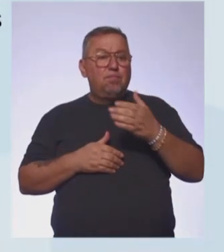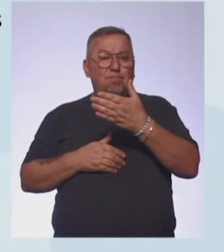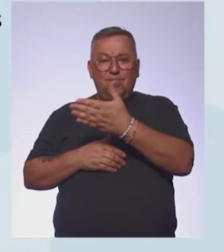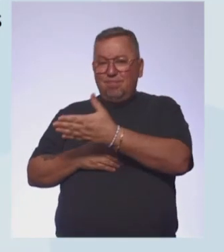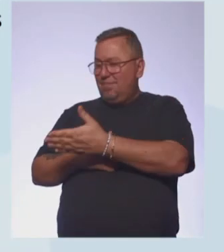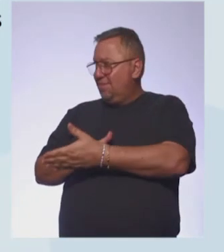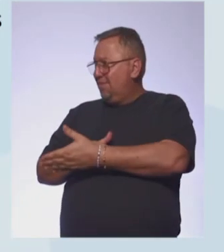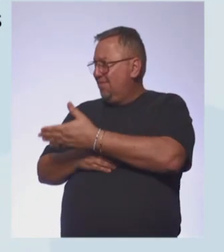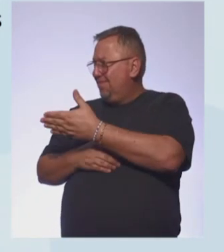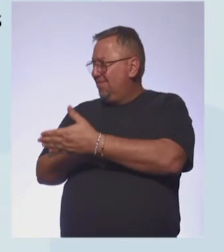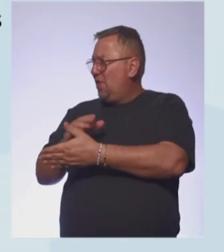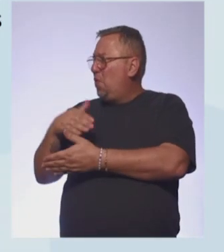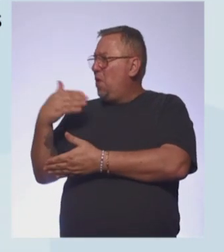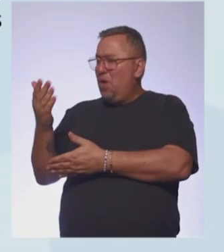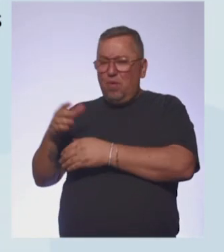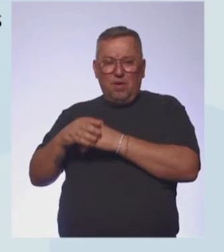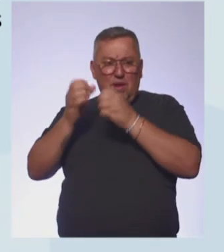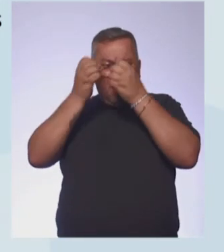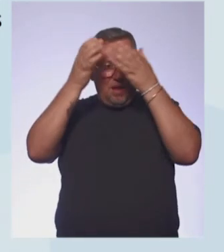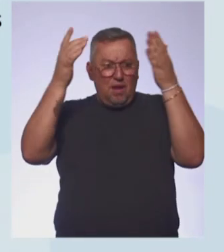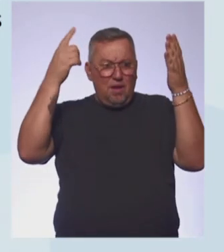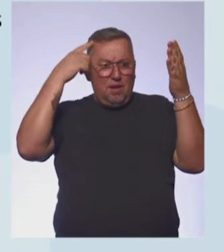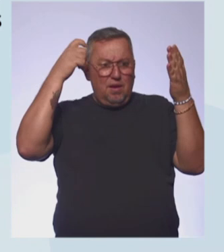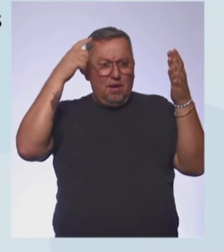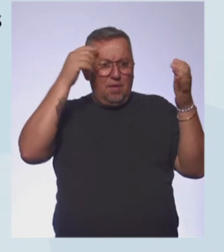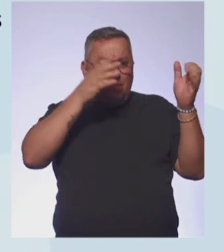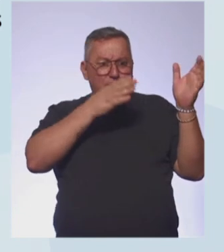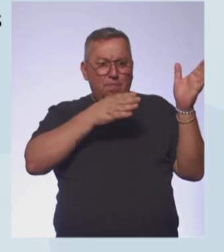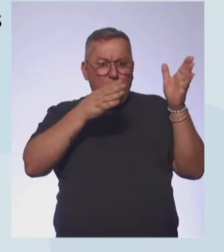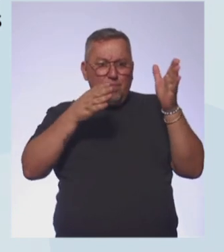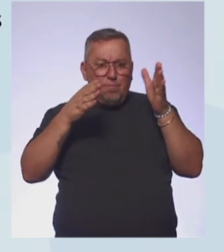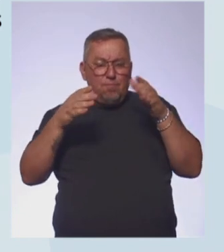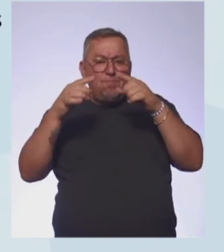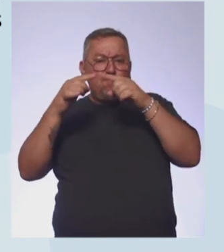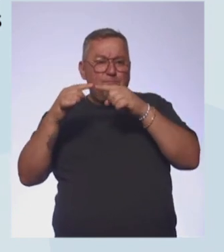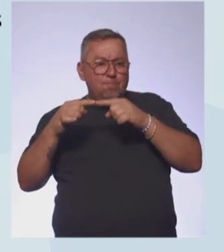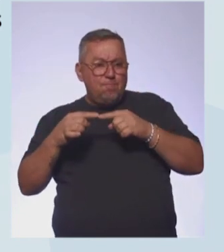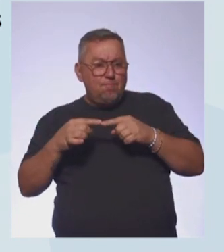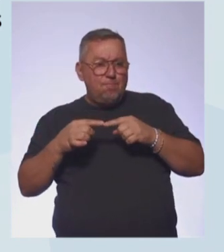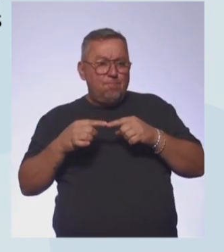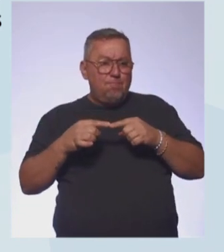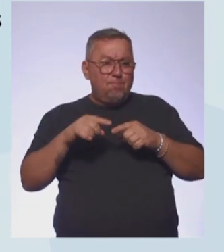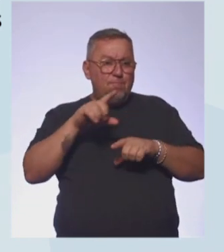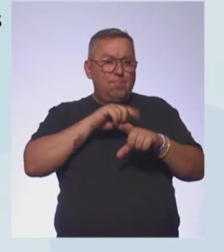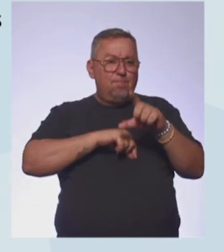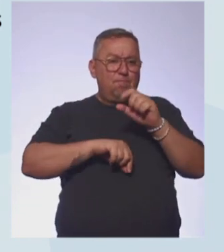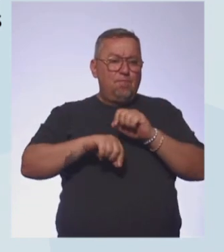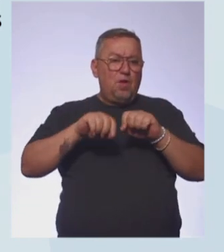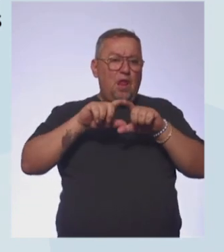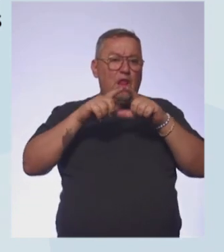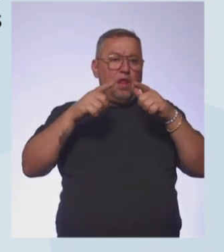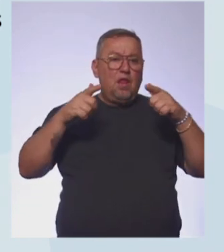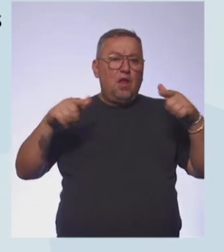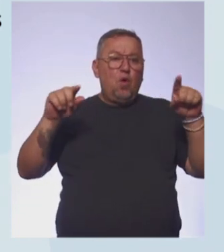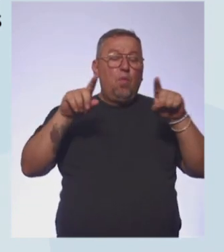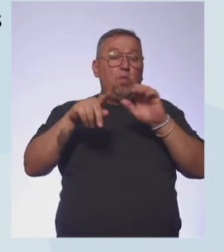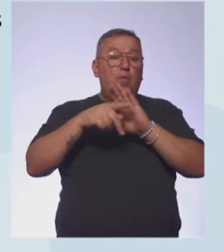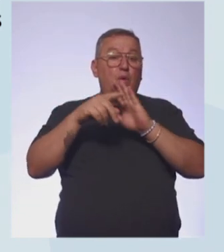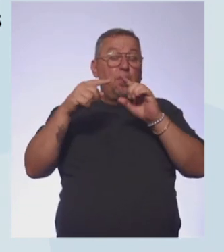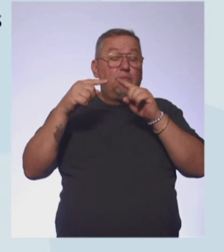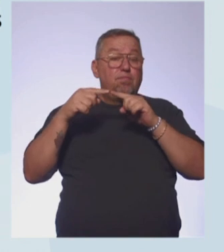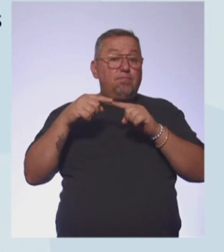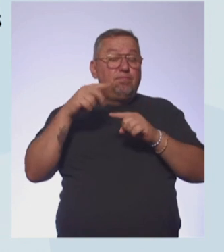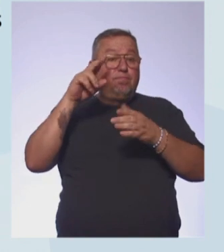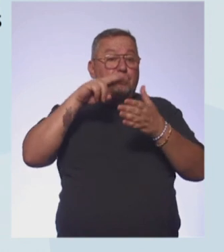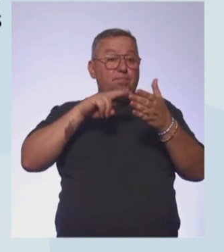utiliza? Clareza de ideias, sequenciação de ideias de modo coerente, escolha lexical adequada ao leitor,